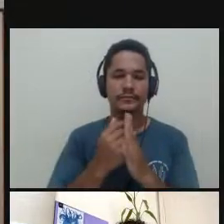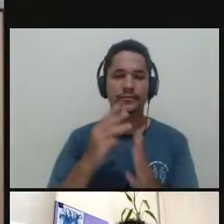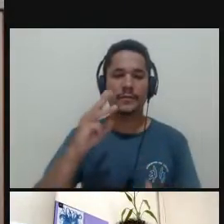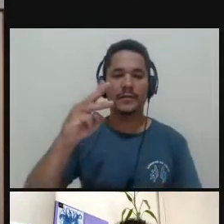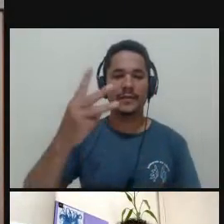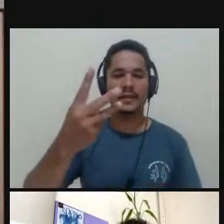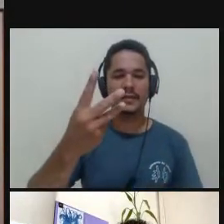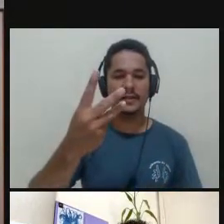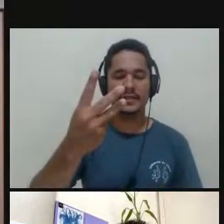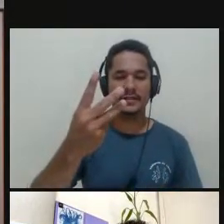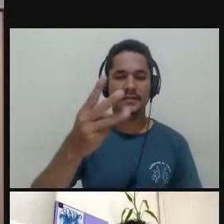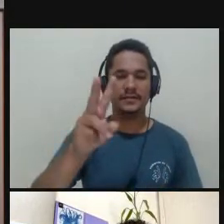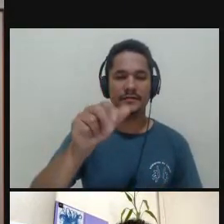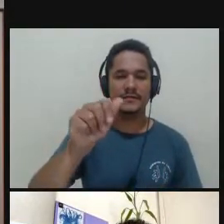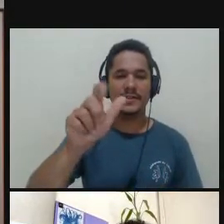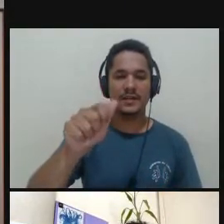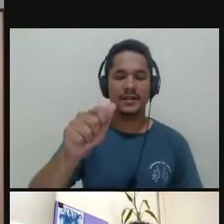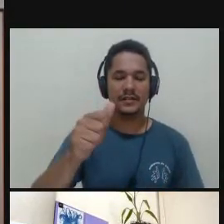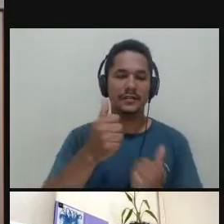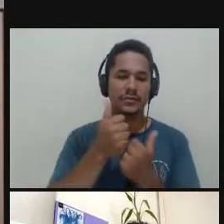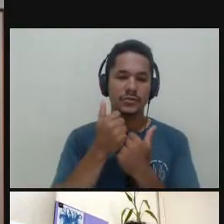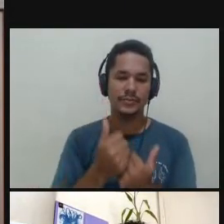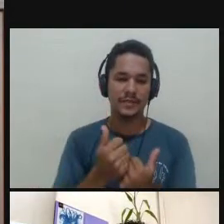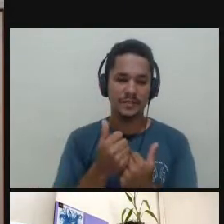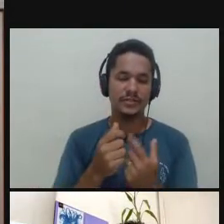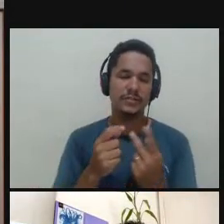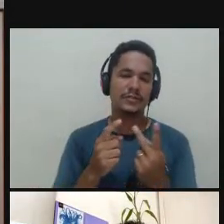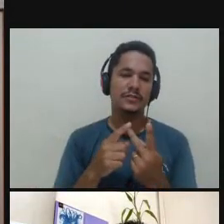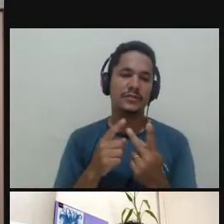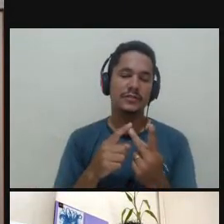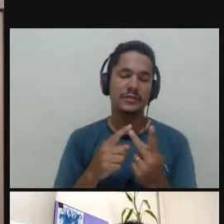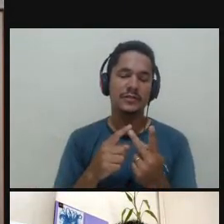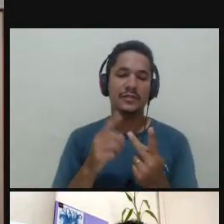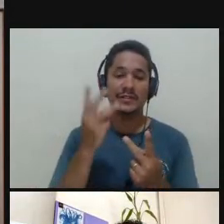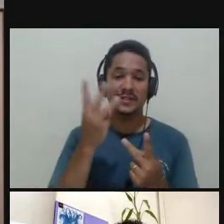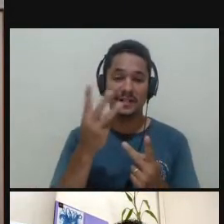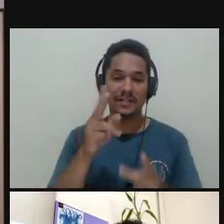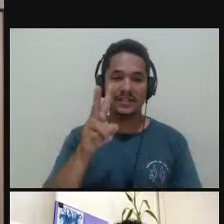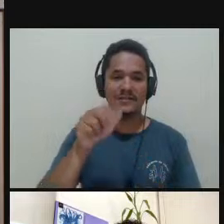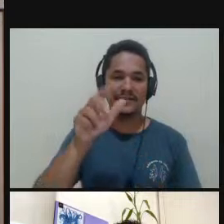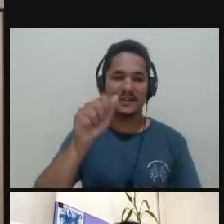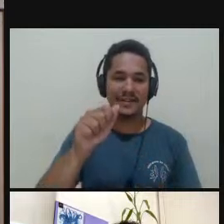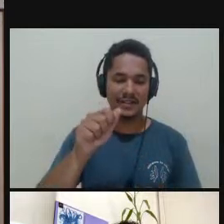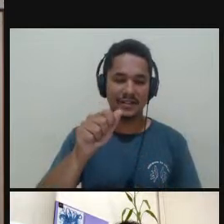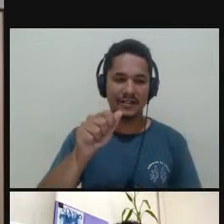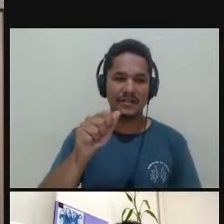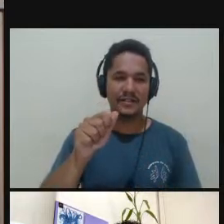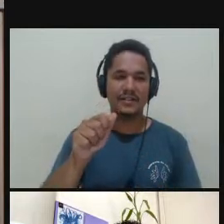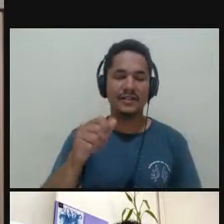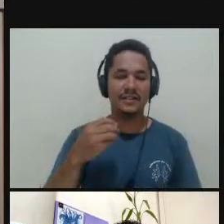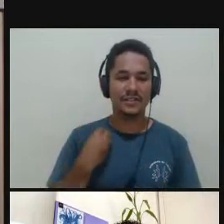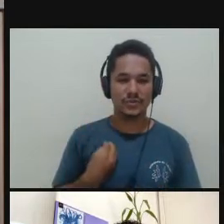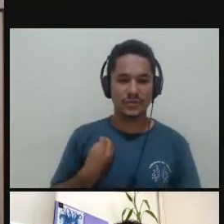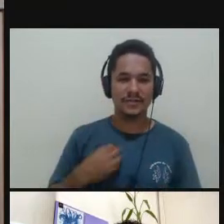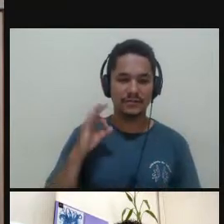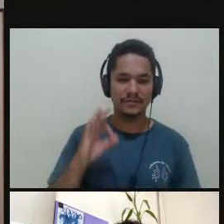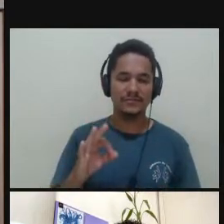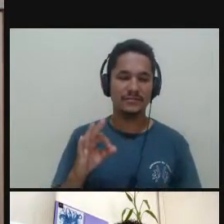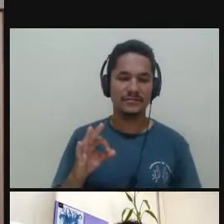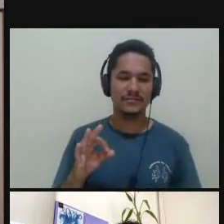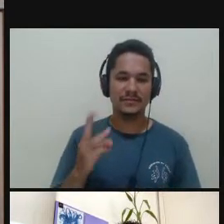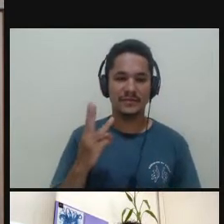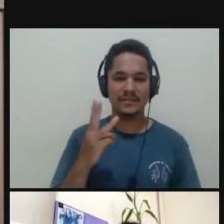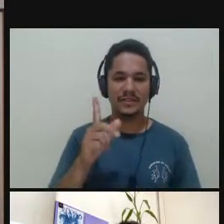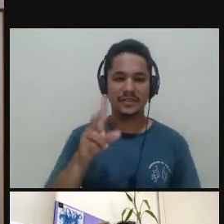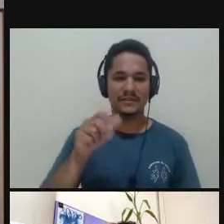vagas para suplentes e três vagas para titulares, tá? Na verdade, desculpa, são três vagas para